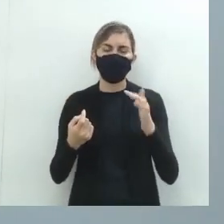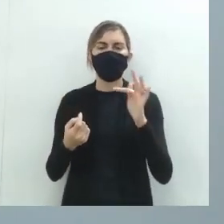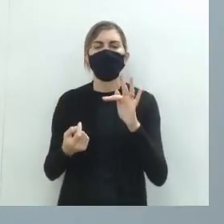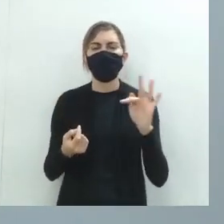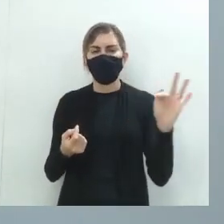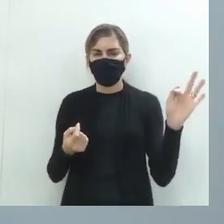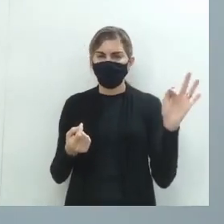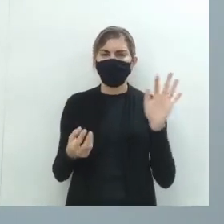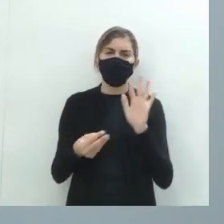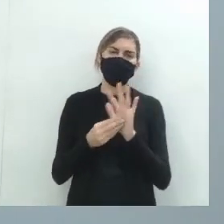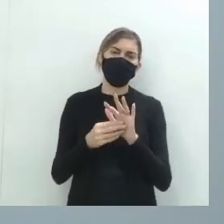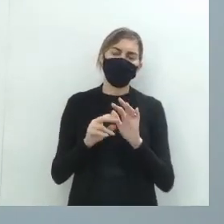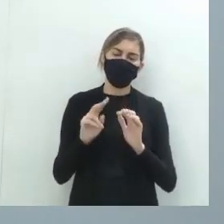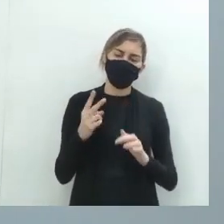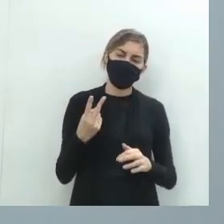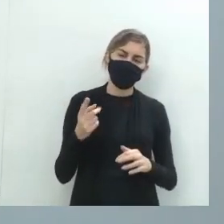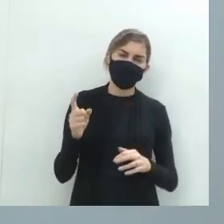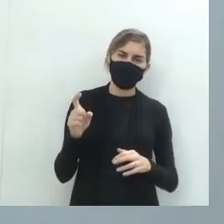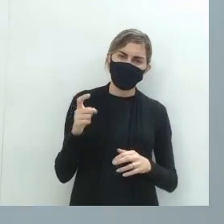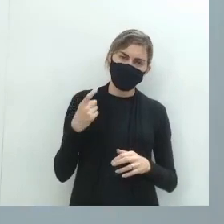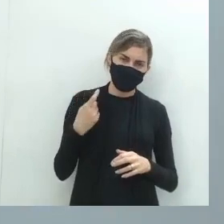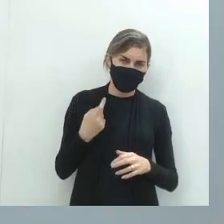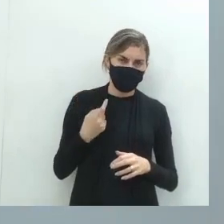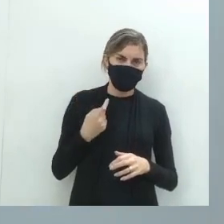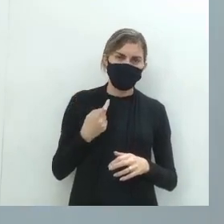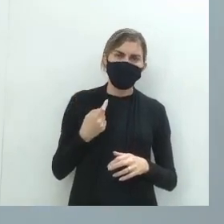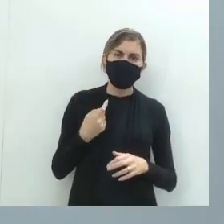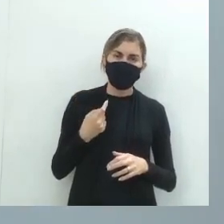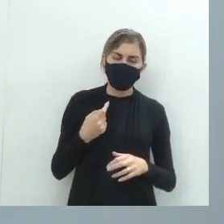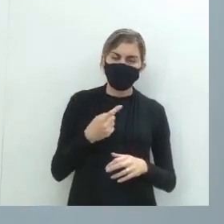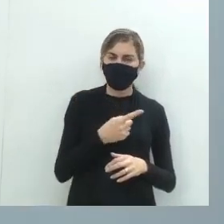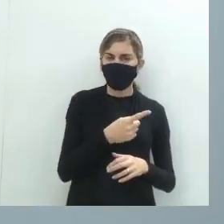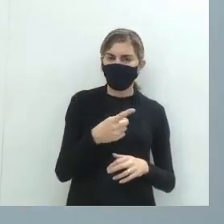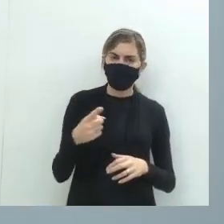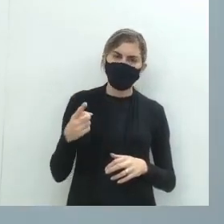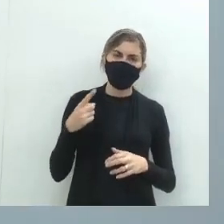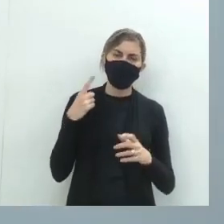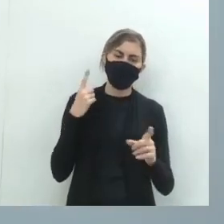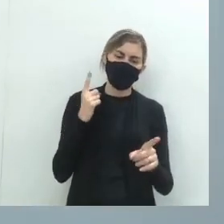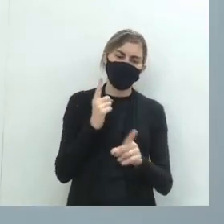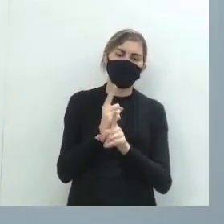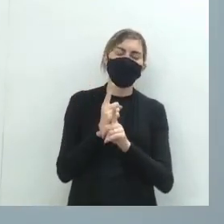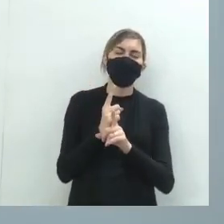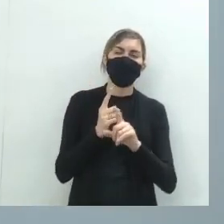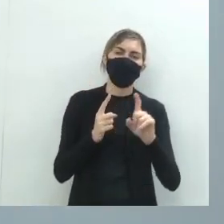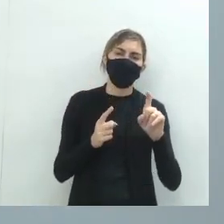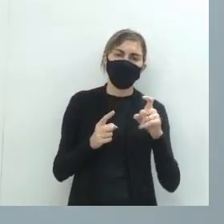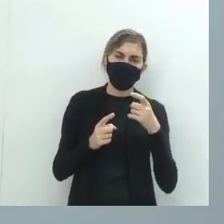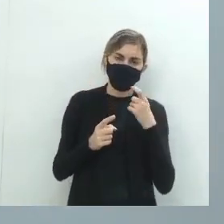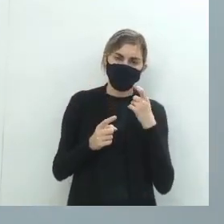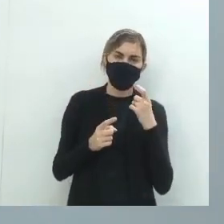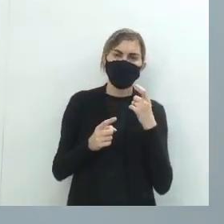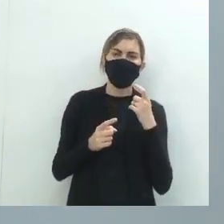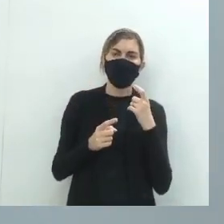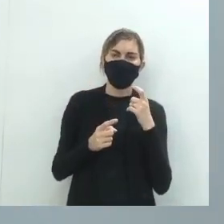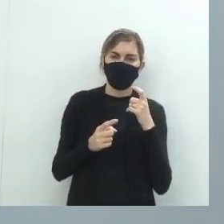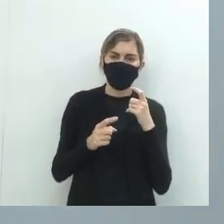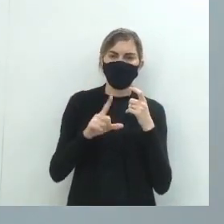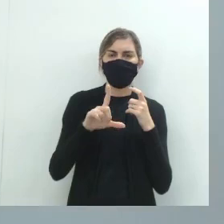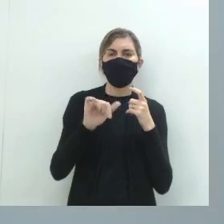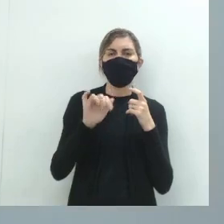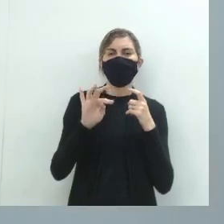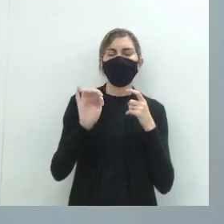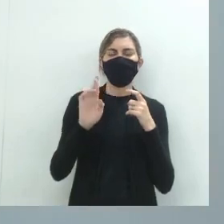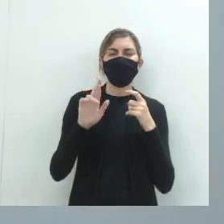tu coloca 2x. E você vai descobrir o x da questão,